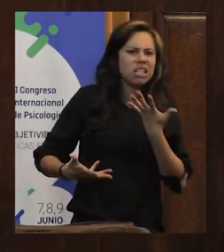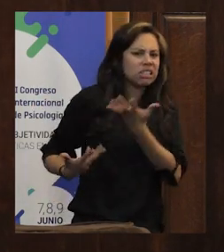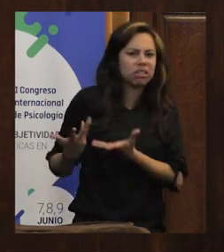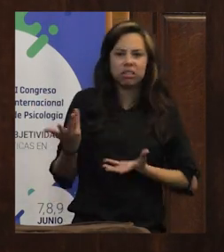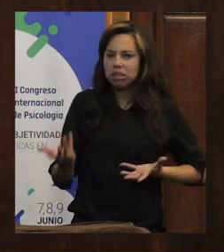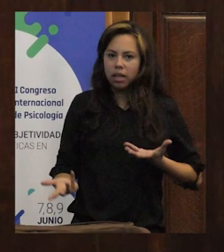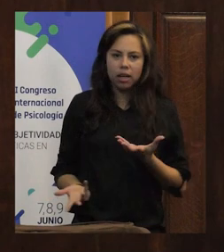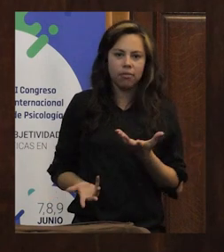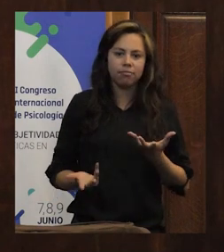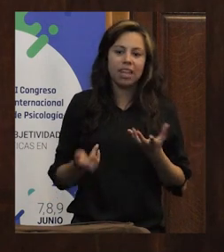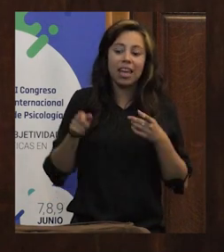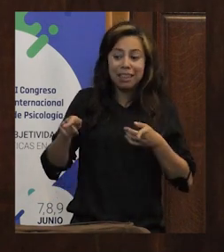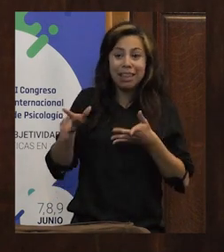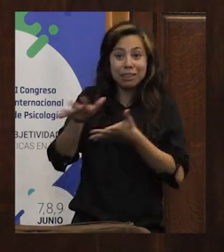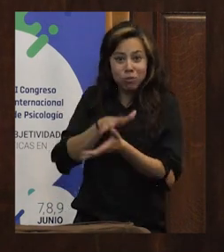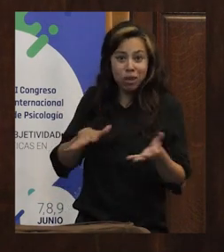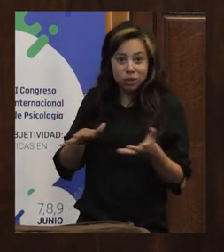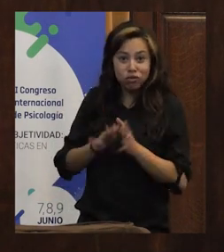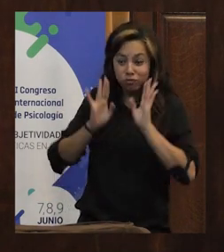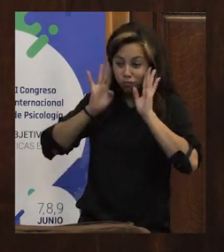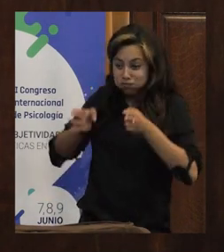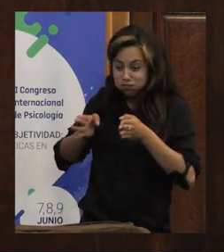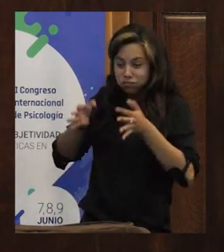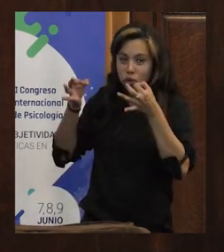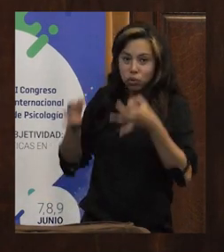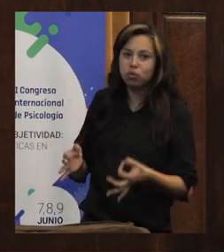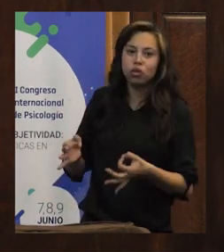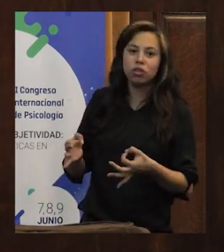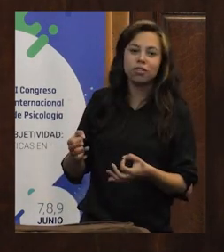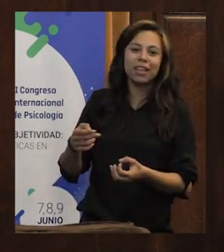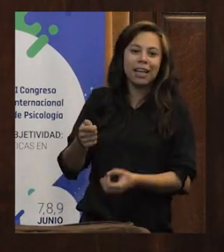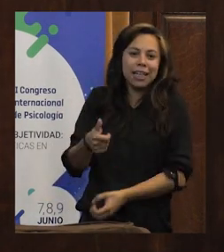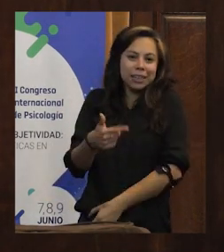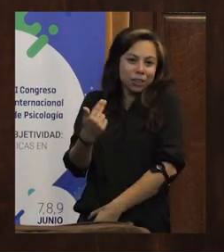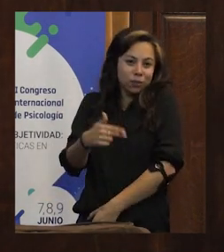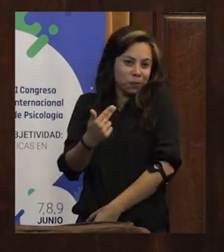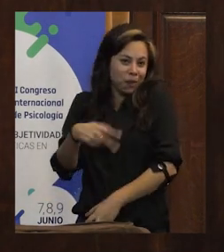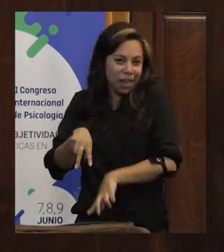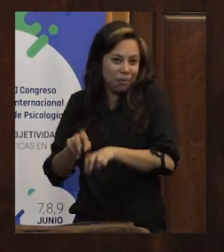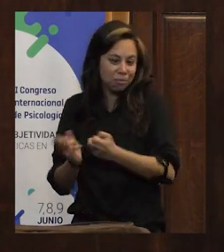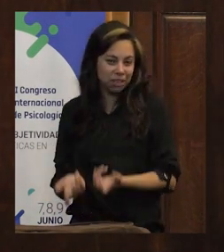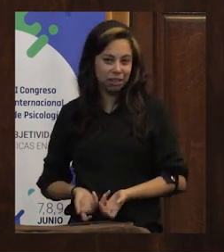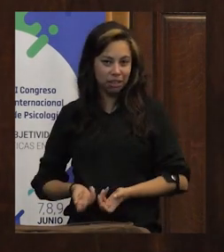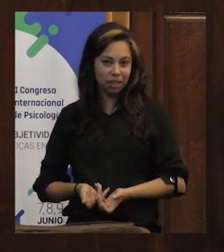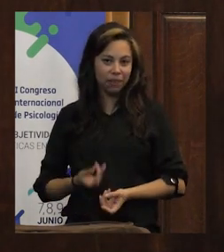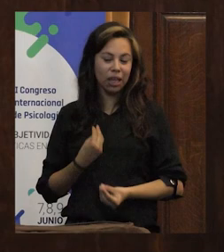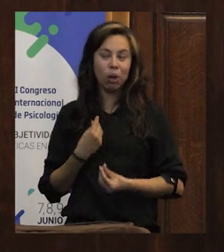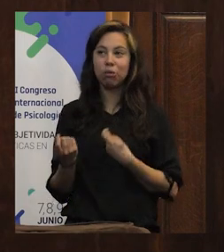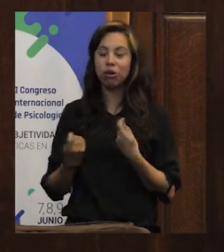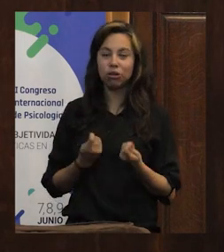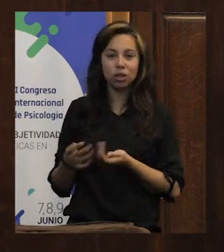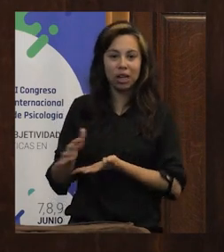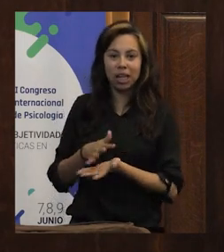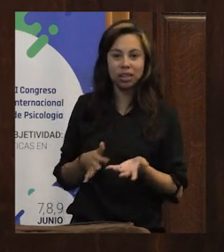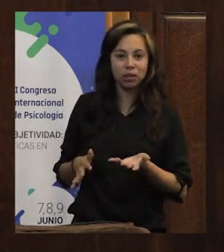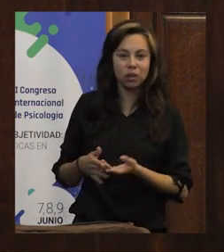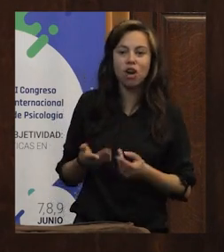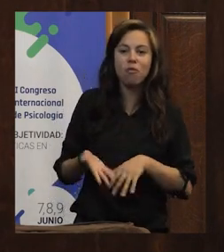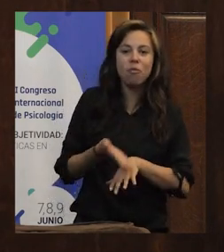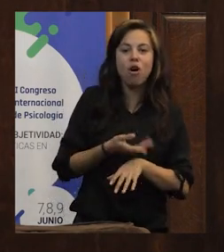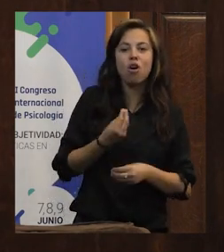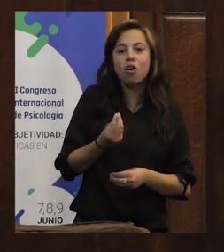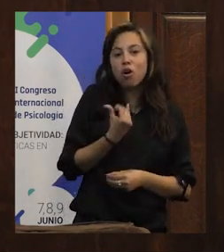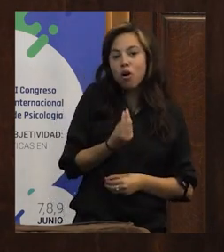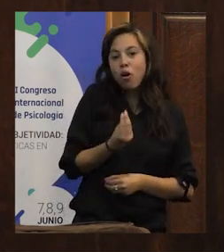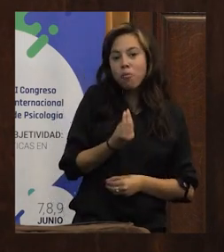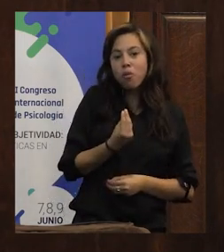pouco investigado, que é essa como os profissionais da saúde, né, elaboram